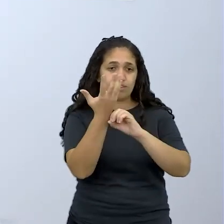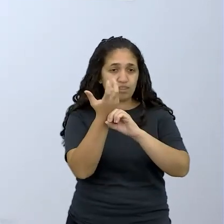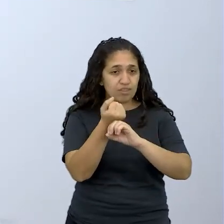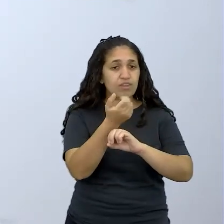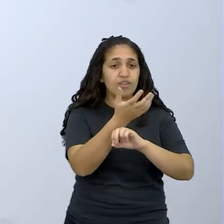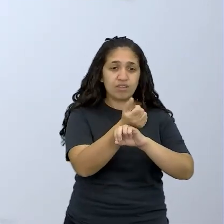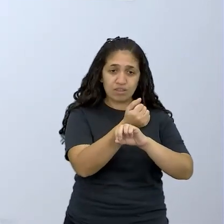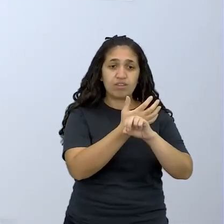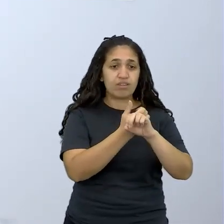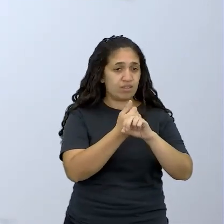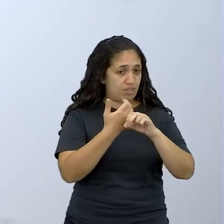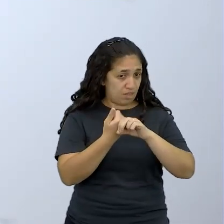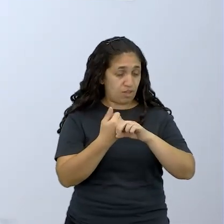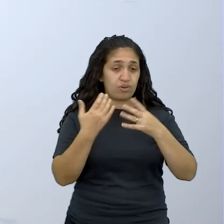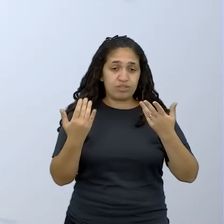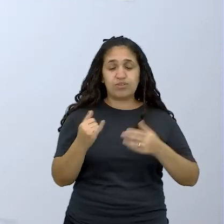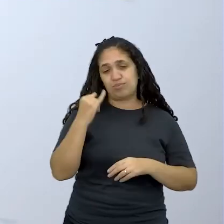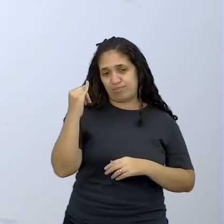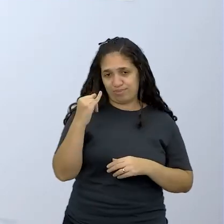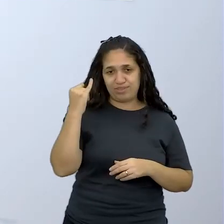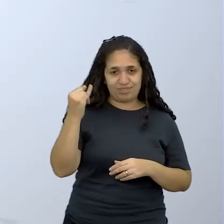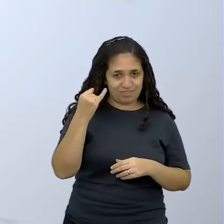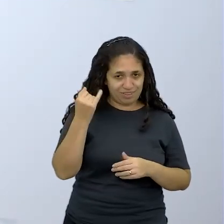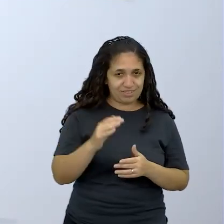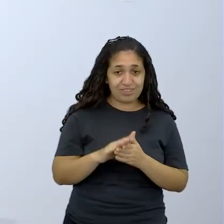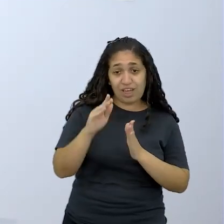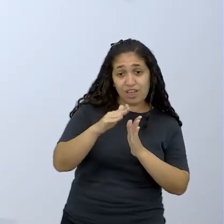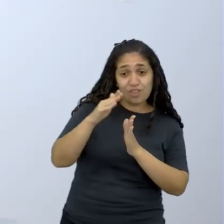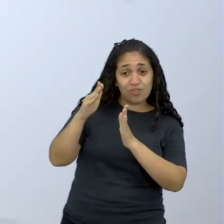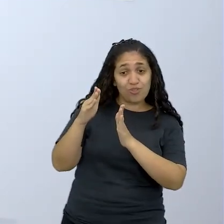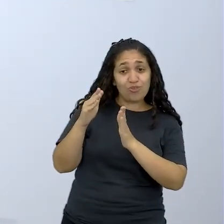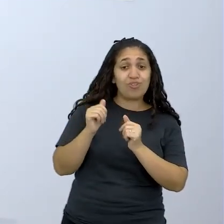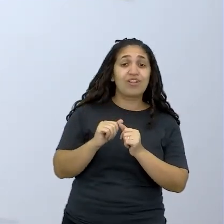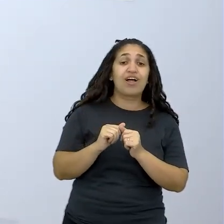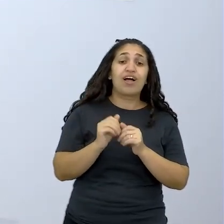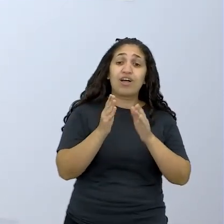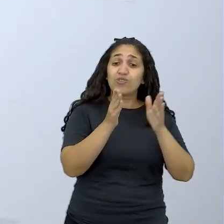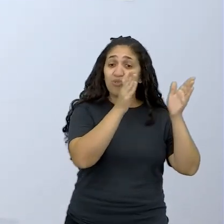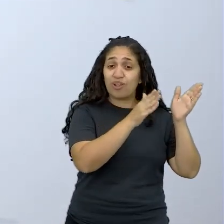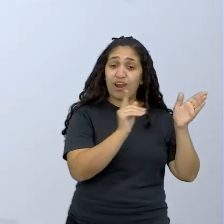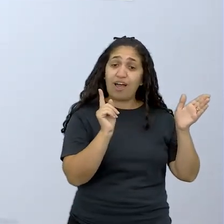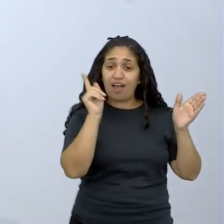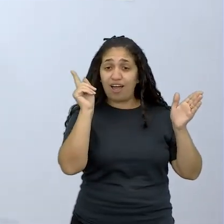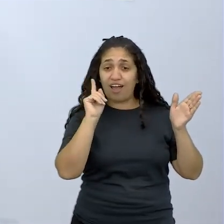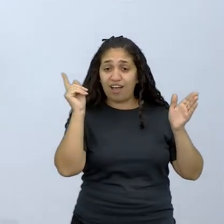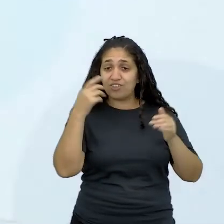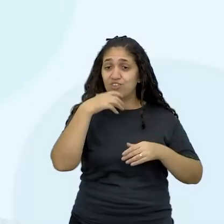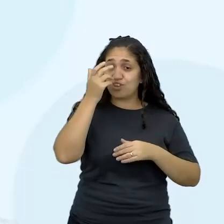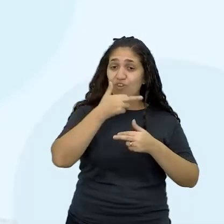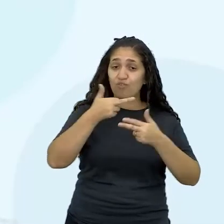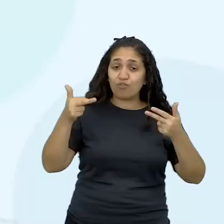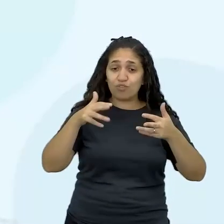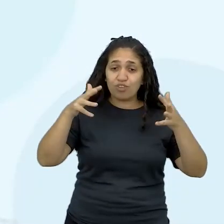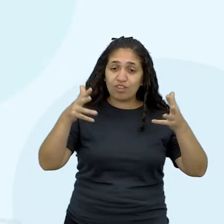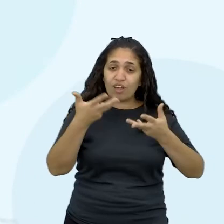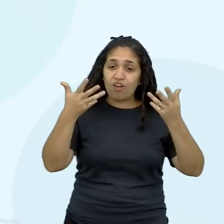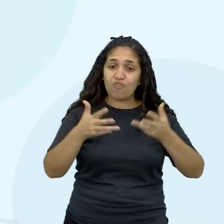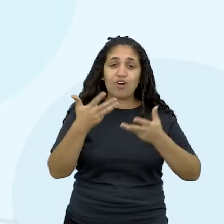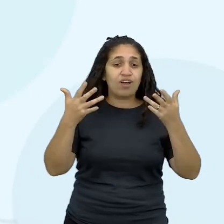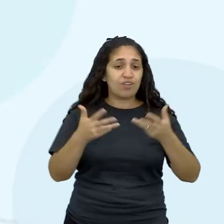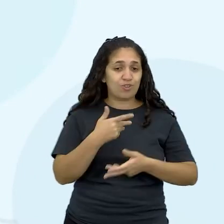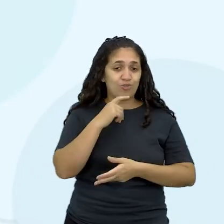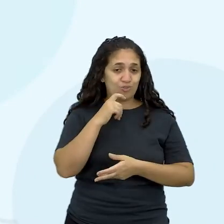Então, por isso a importância das proteínas. E do ladinho eu tenho aqui, olha, frutas e verduras, né?